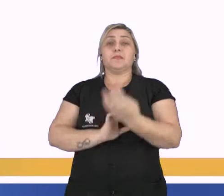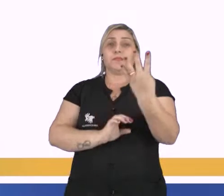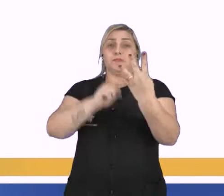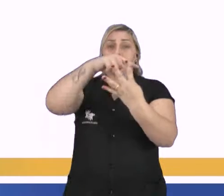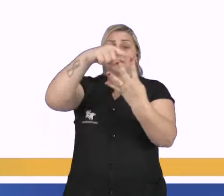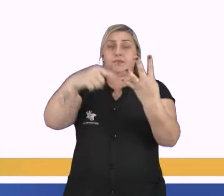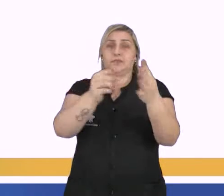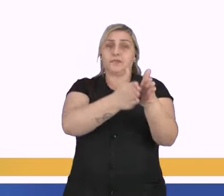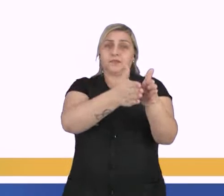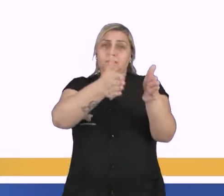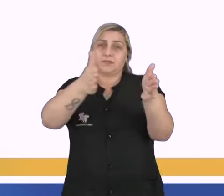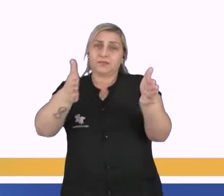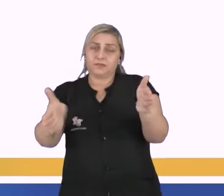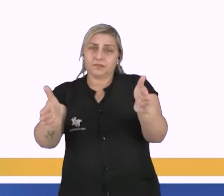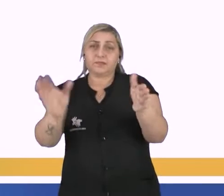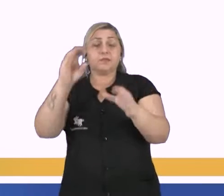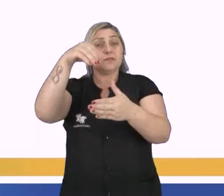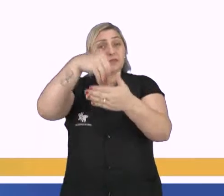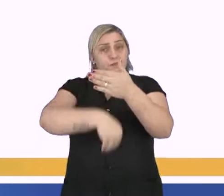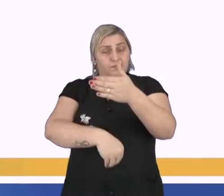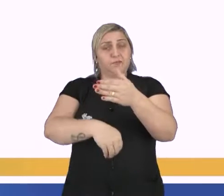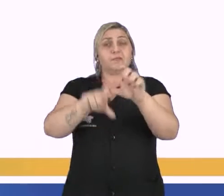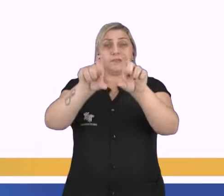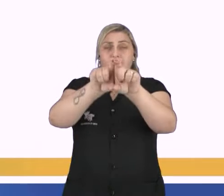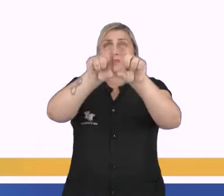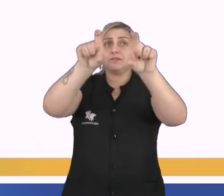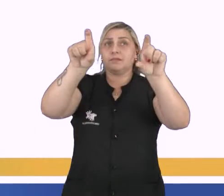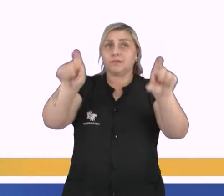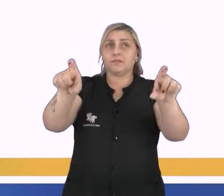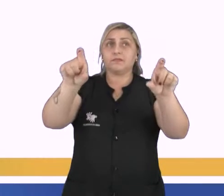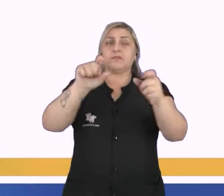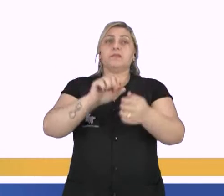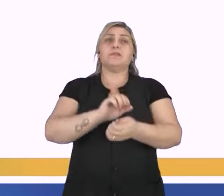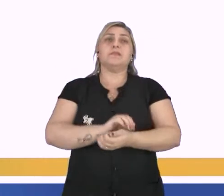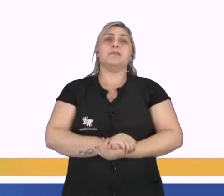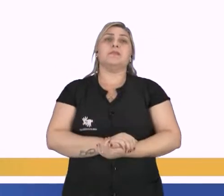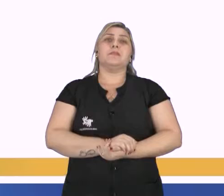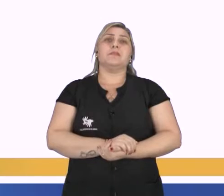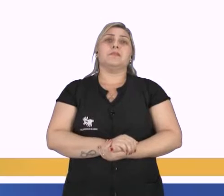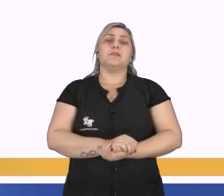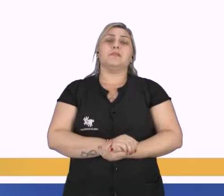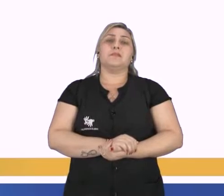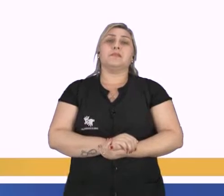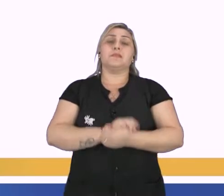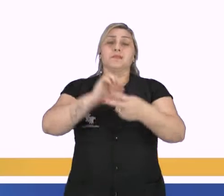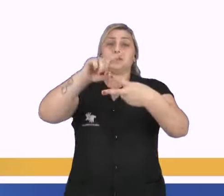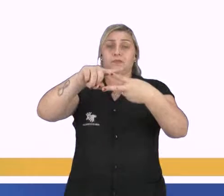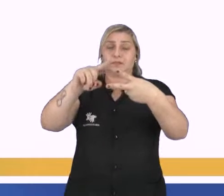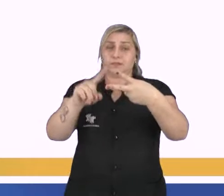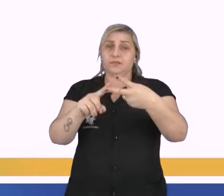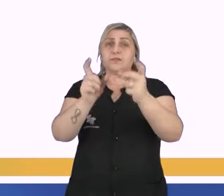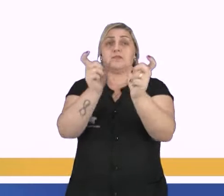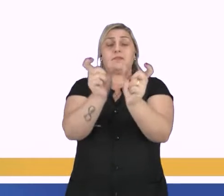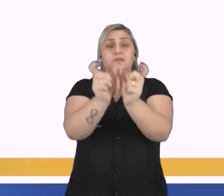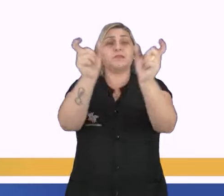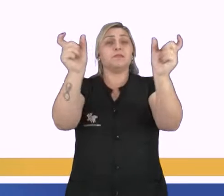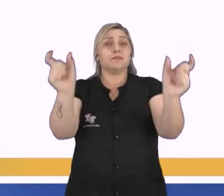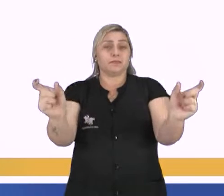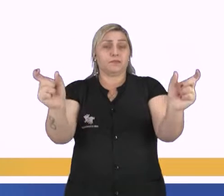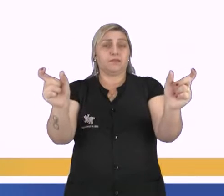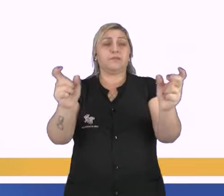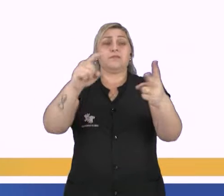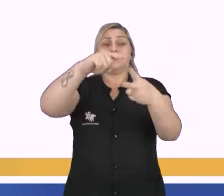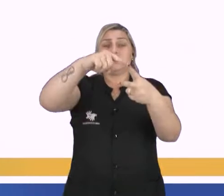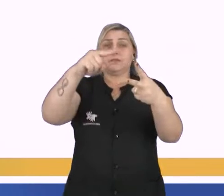4 períodos dentro daquele parágrafo, tá? Né? 2 são compostos